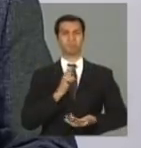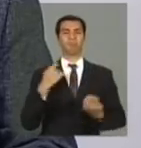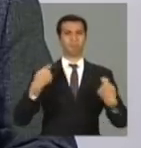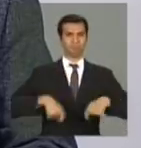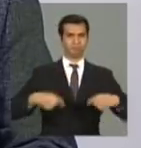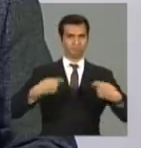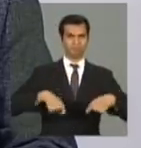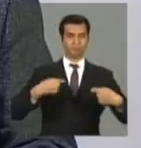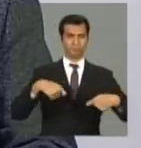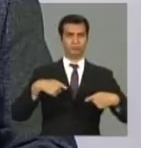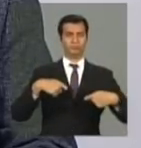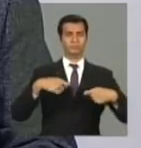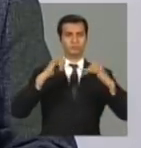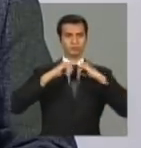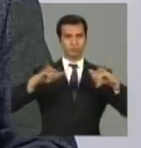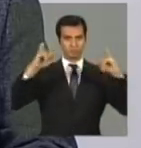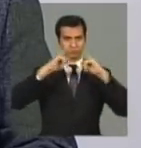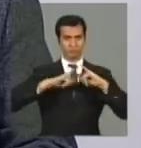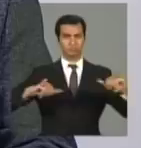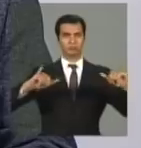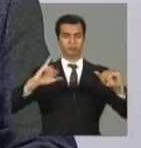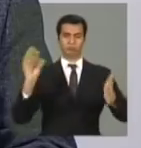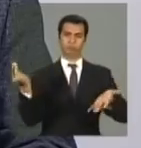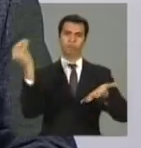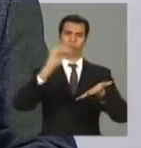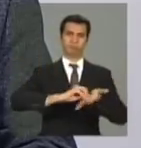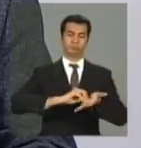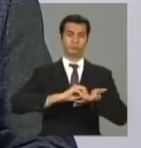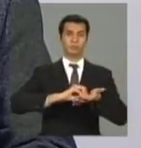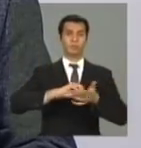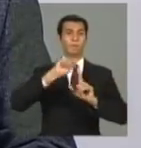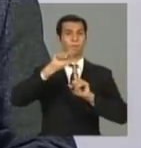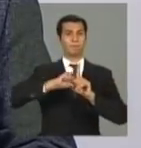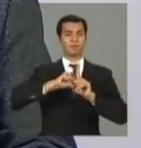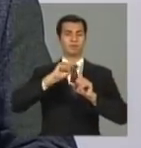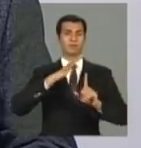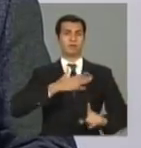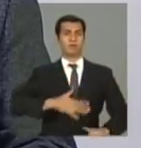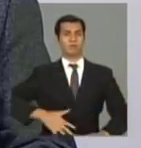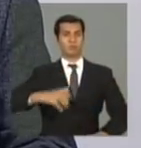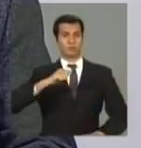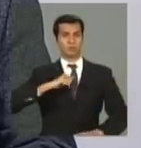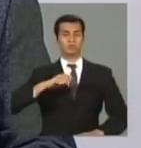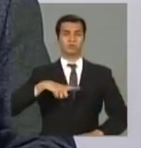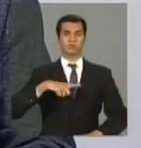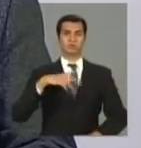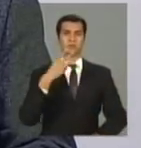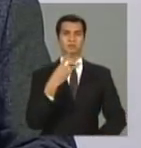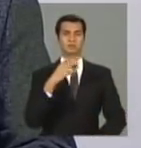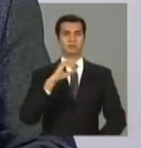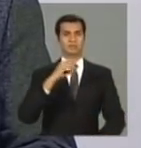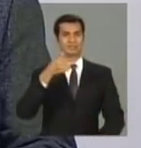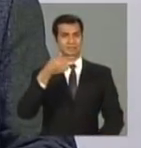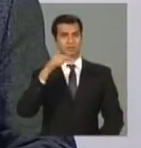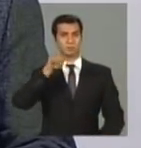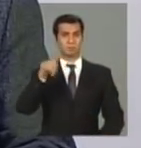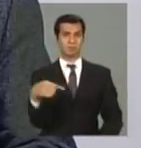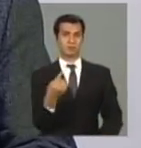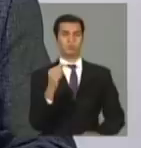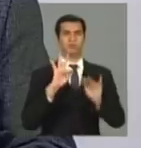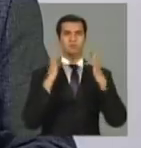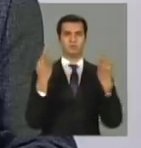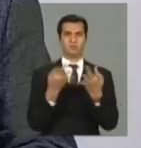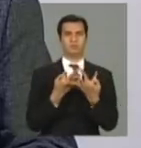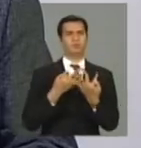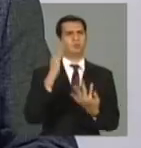que nesse momento em outubro, em agosto, nós estávamos com 307 mil famílias no todo o Brasil